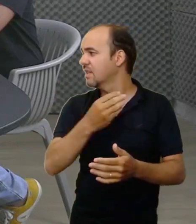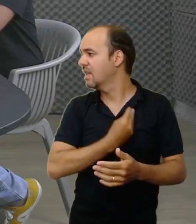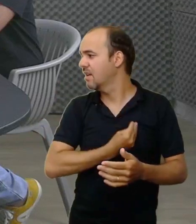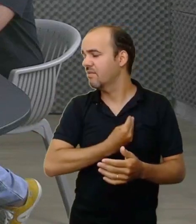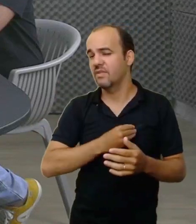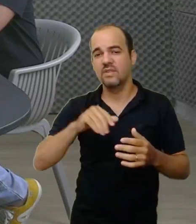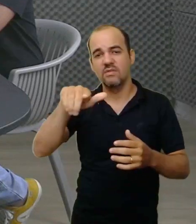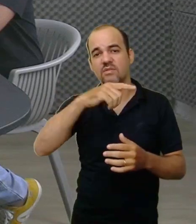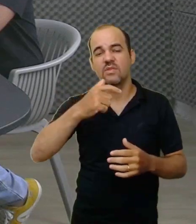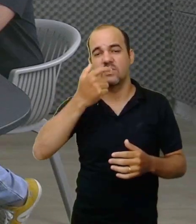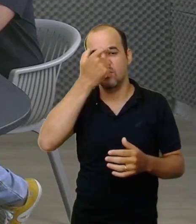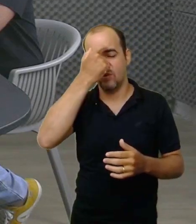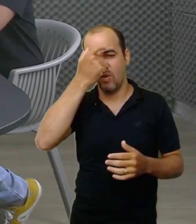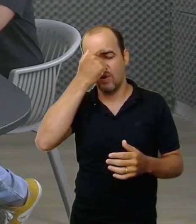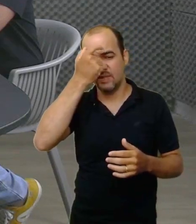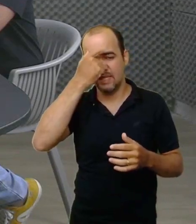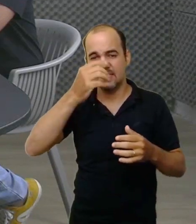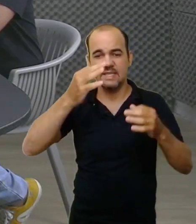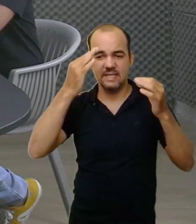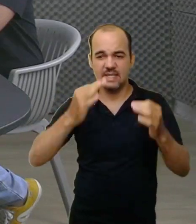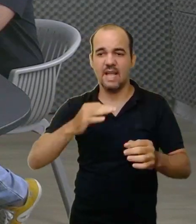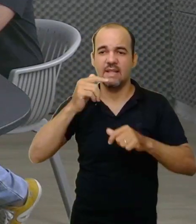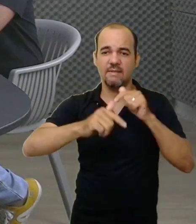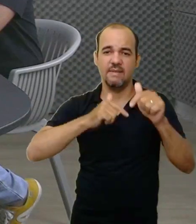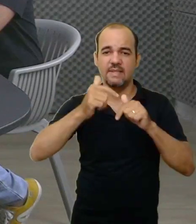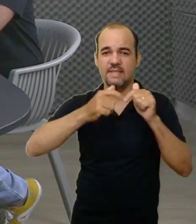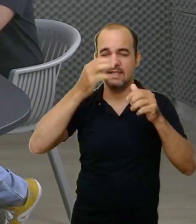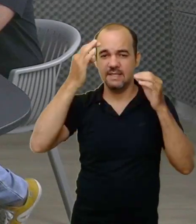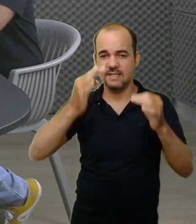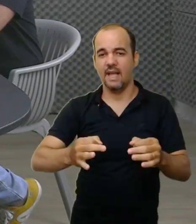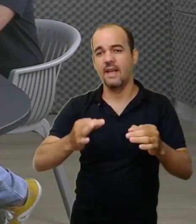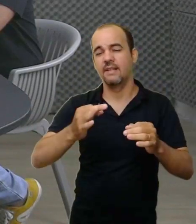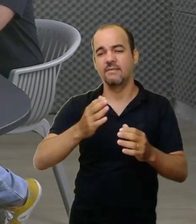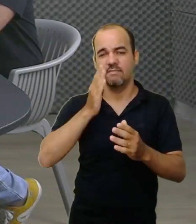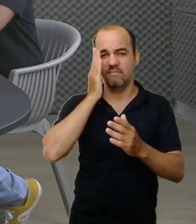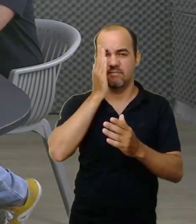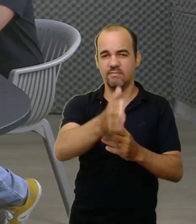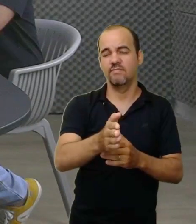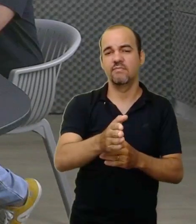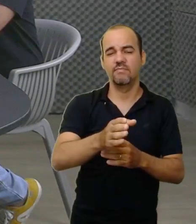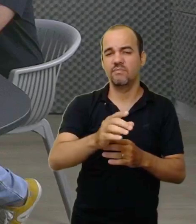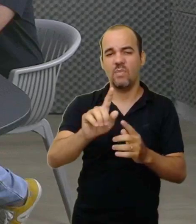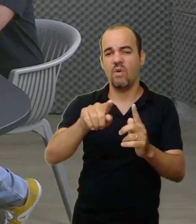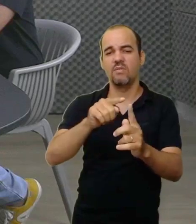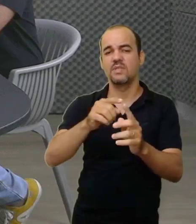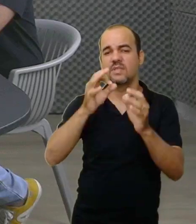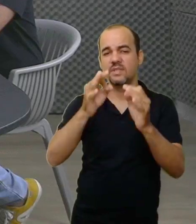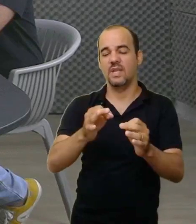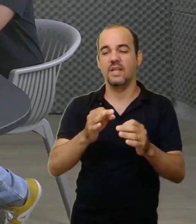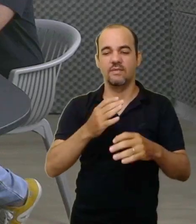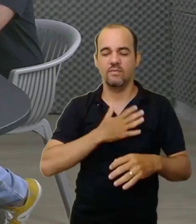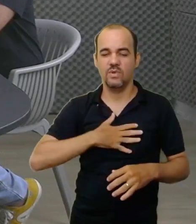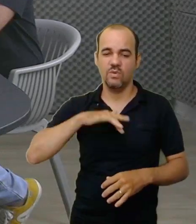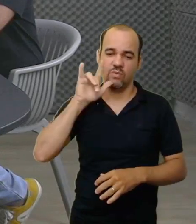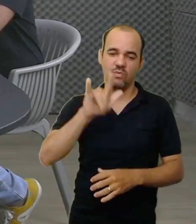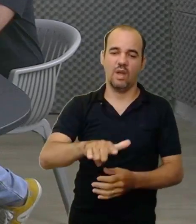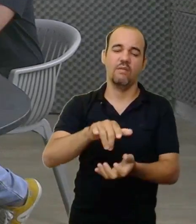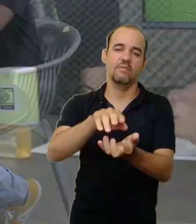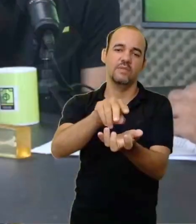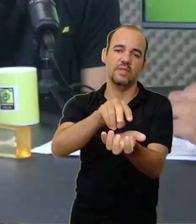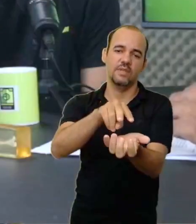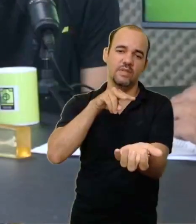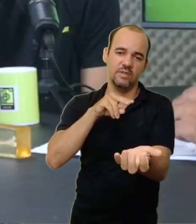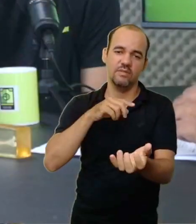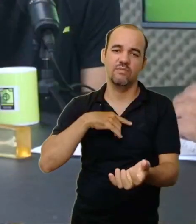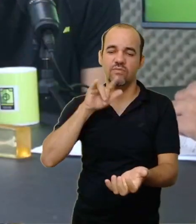ciência, de maneira decente, de maneira correta, direta, objetiva. Eu adoro isso aqui, cara. Eu estou aqui porque eu sou um apaixonado pela